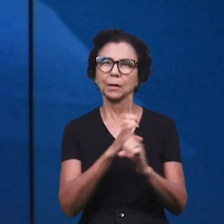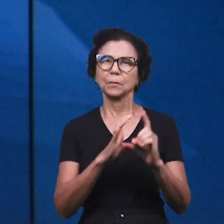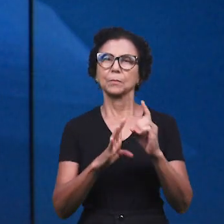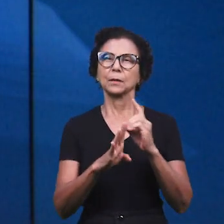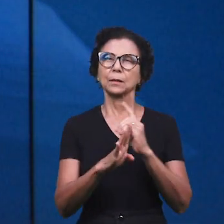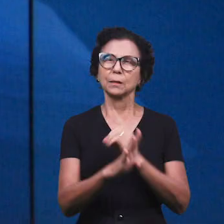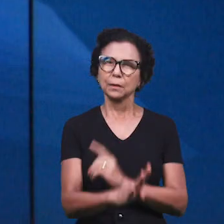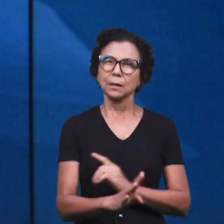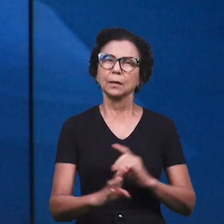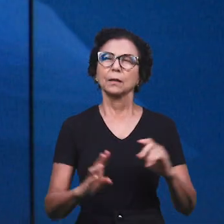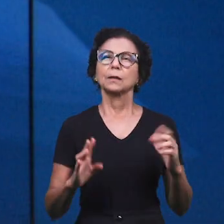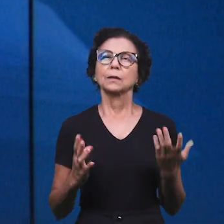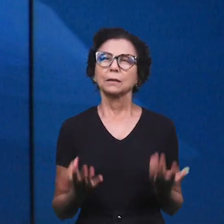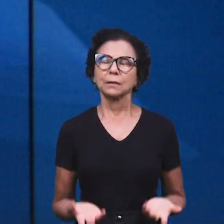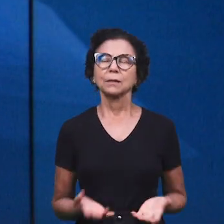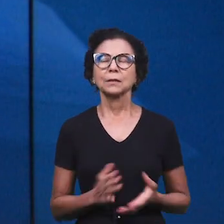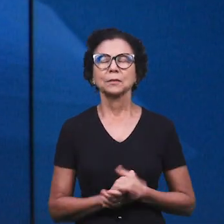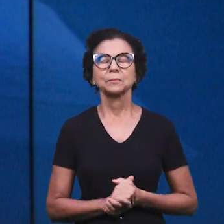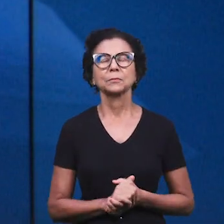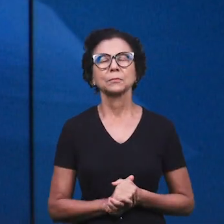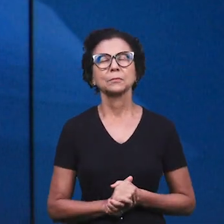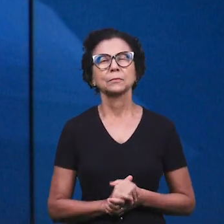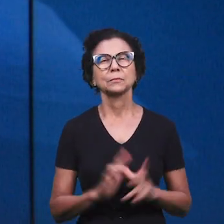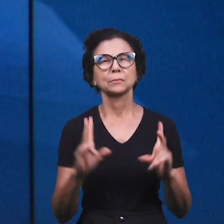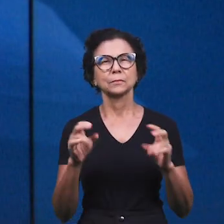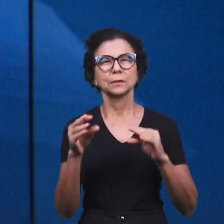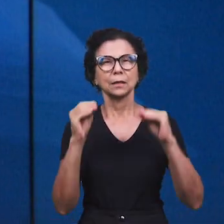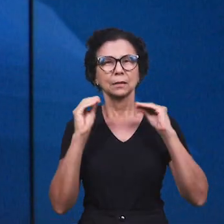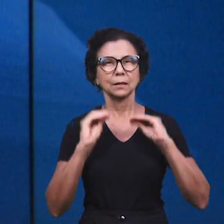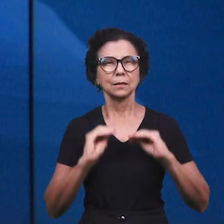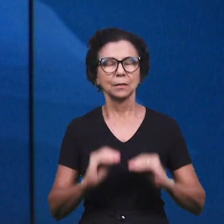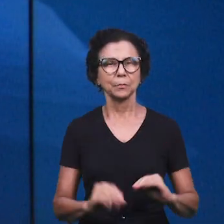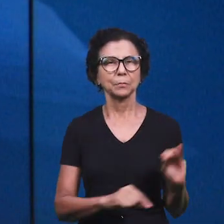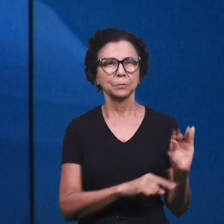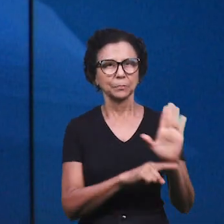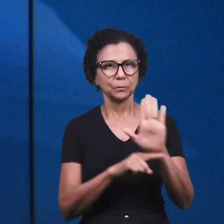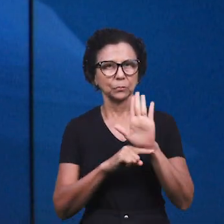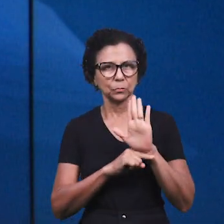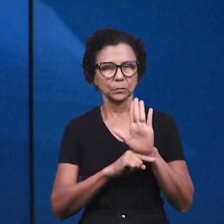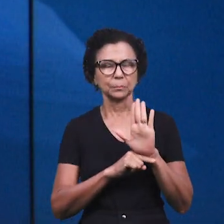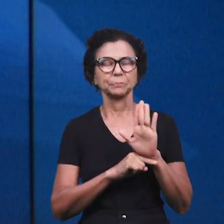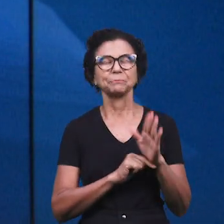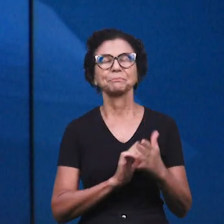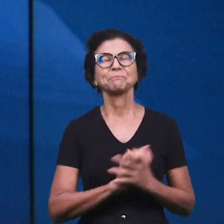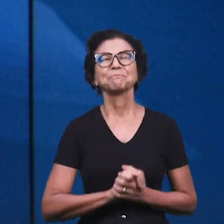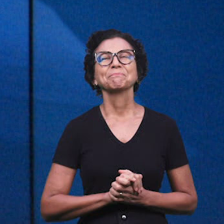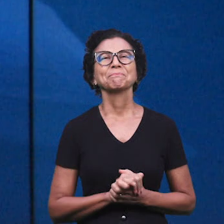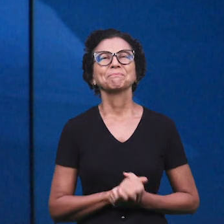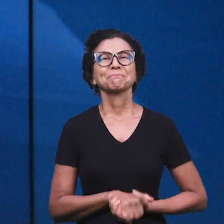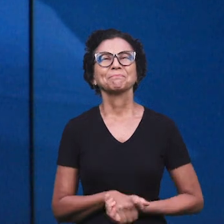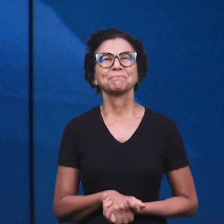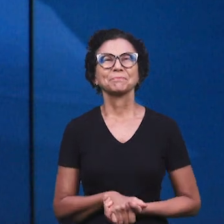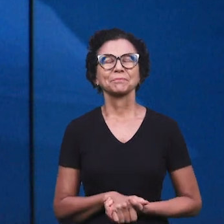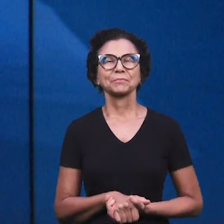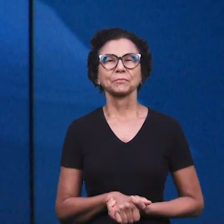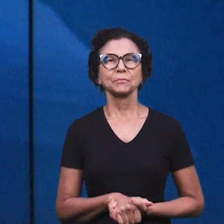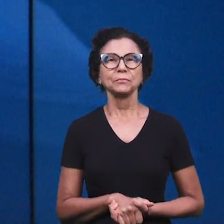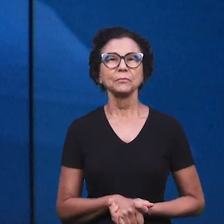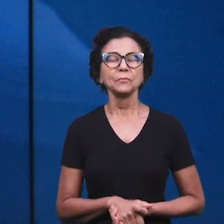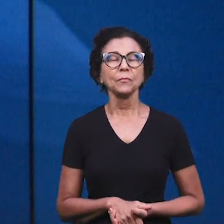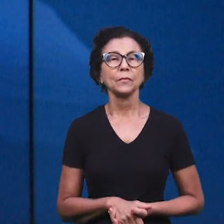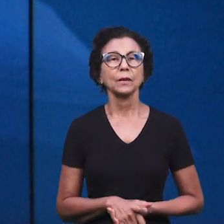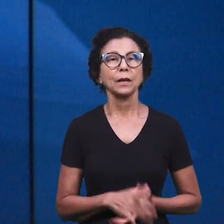muito prática para ajudar os nossos irmãos e os nossos ouvintes. E nós vamos então dar continuidade ao tema que tem